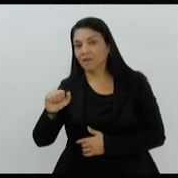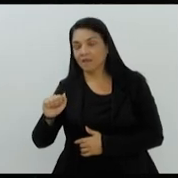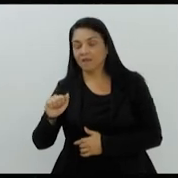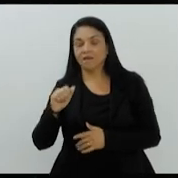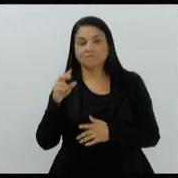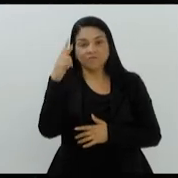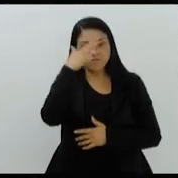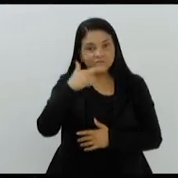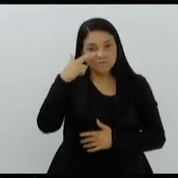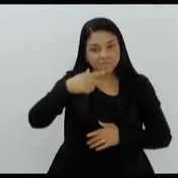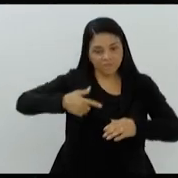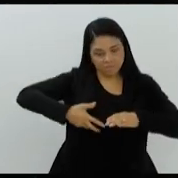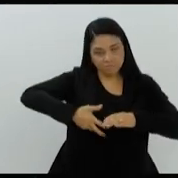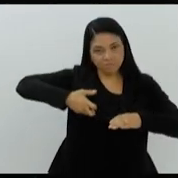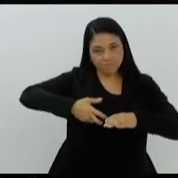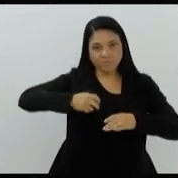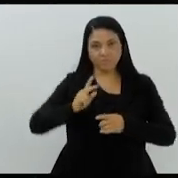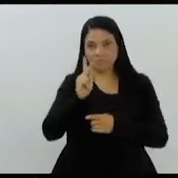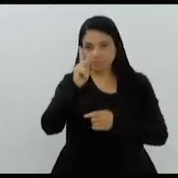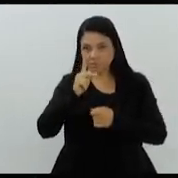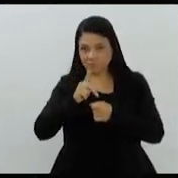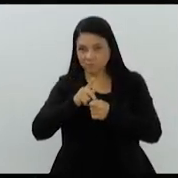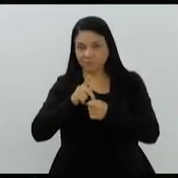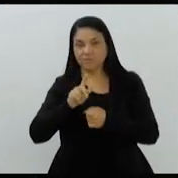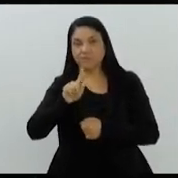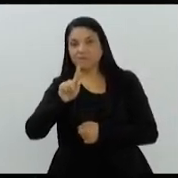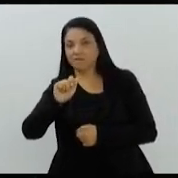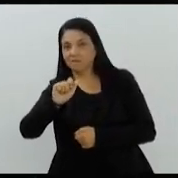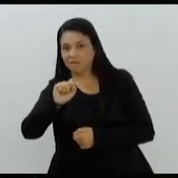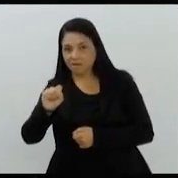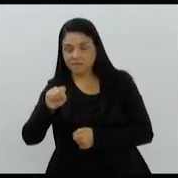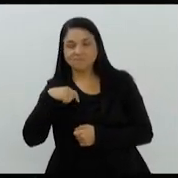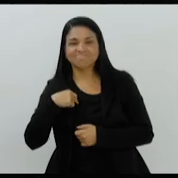de petróleo e gás, ele não tem pressa nenhuma.